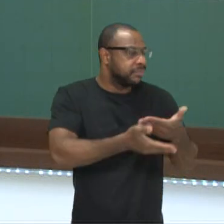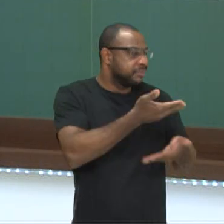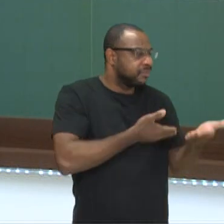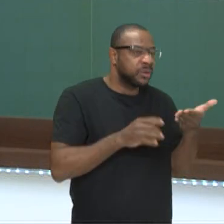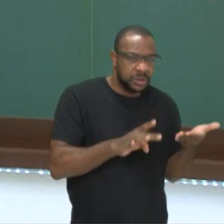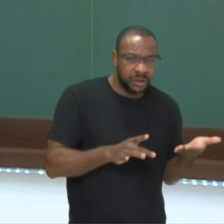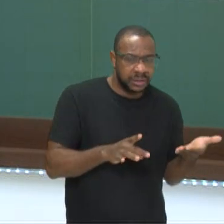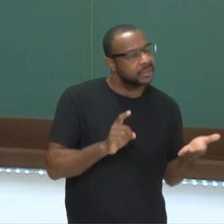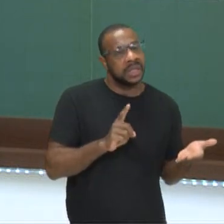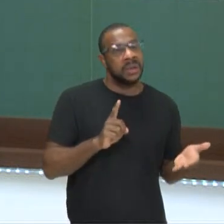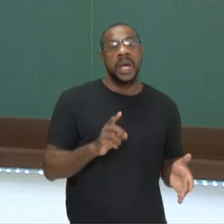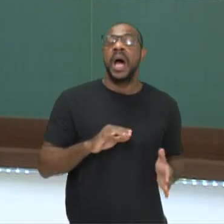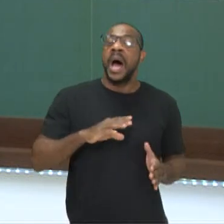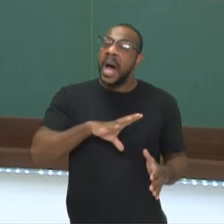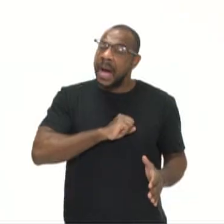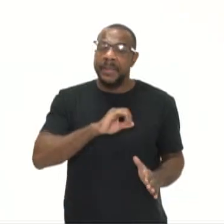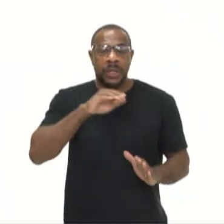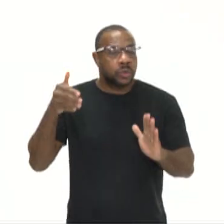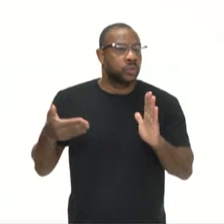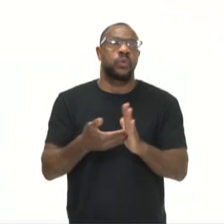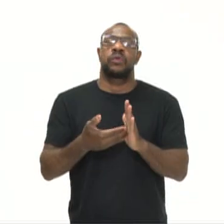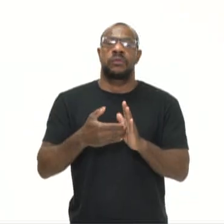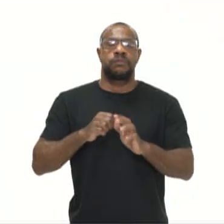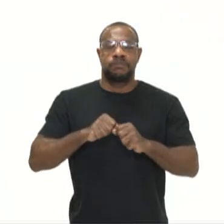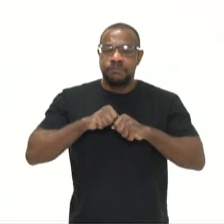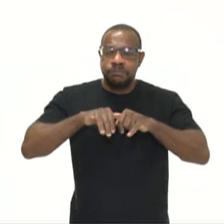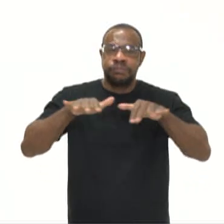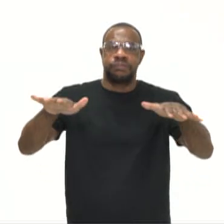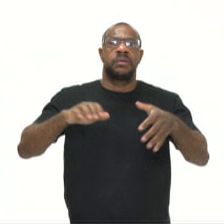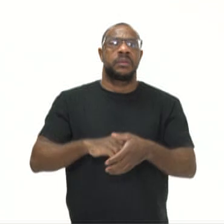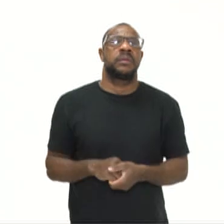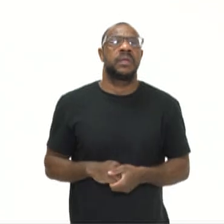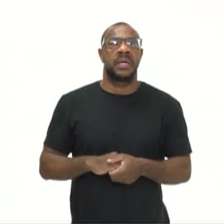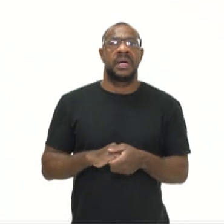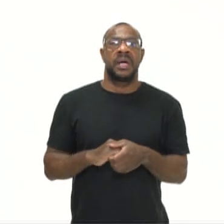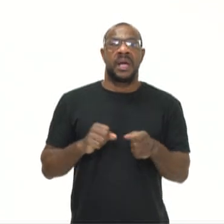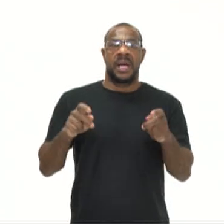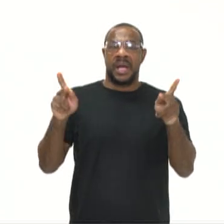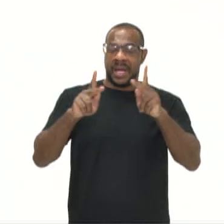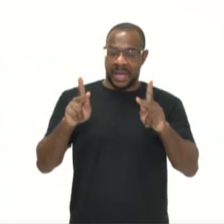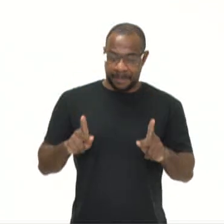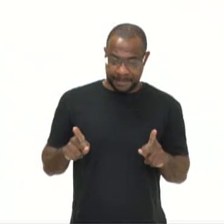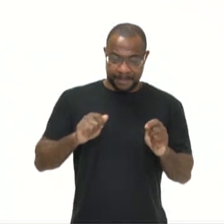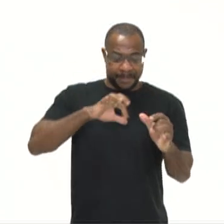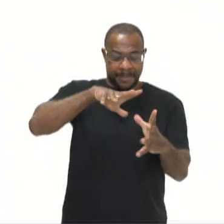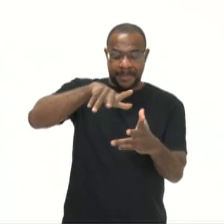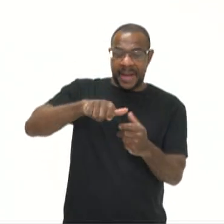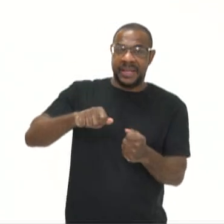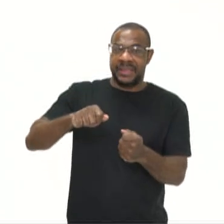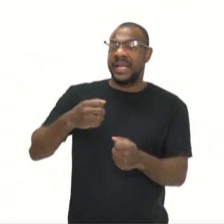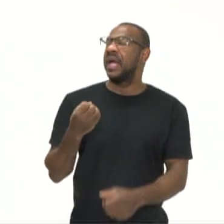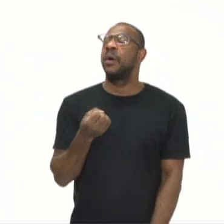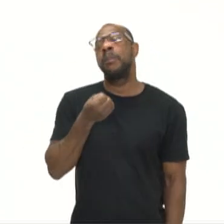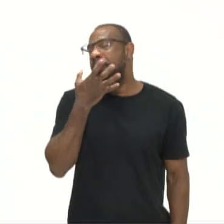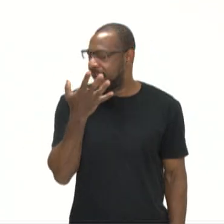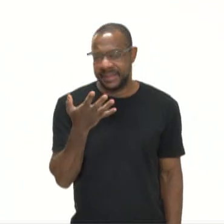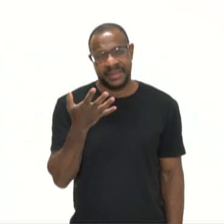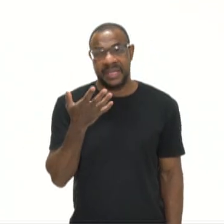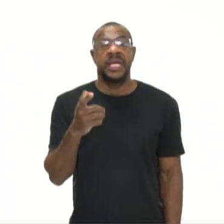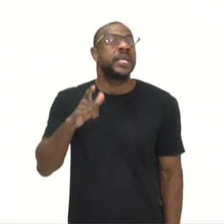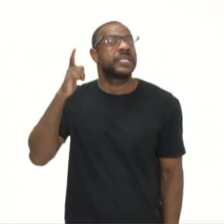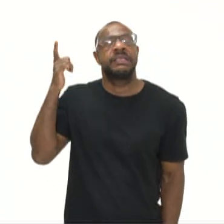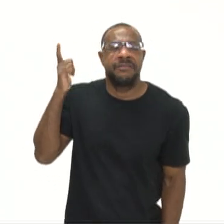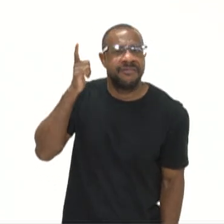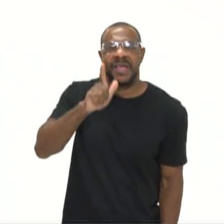livro sagrado dos cristãos na Bíblia. A paz é um bem que supera qualquer barreira, porque é o bem para toda